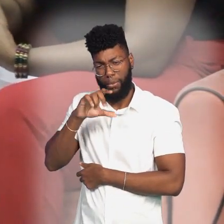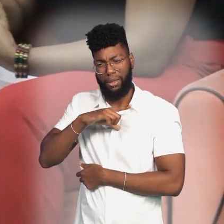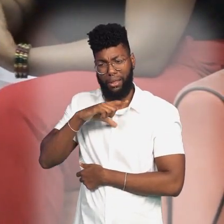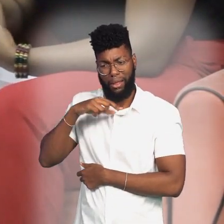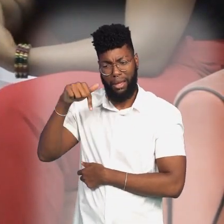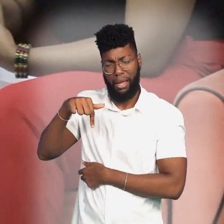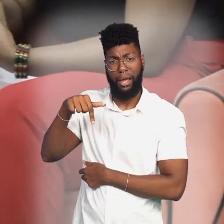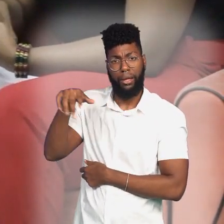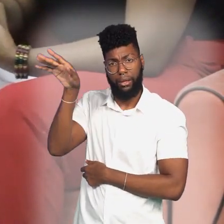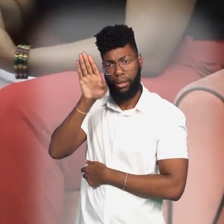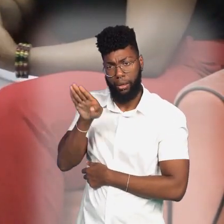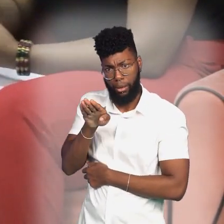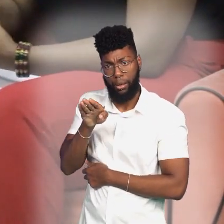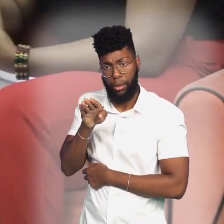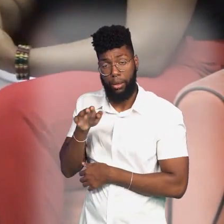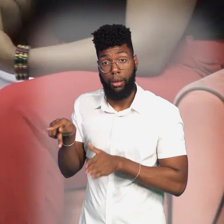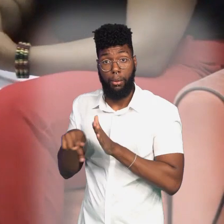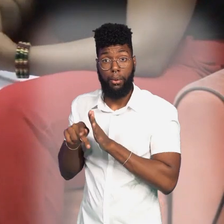E